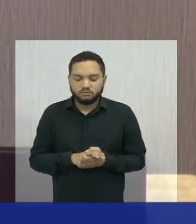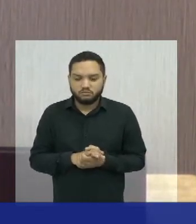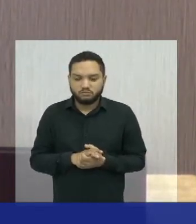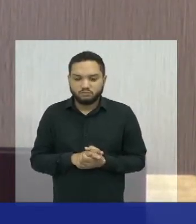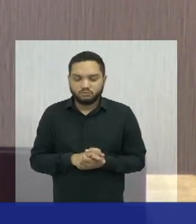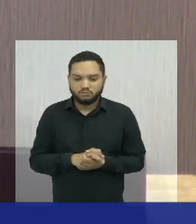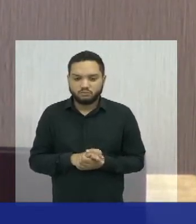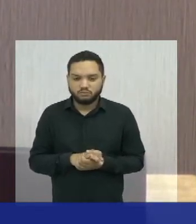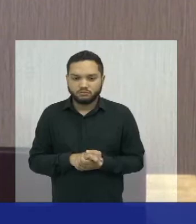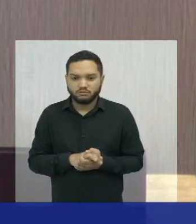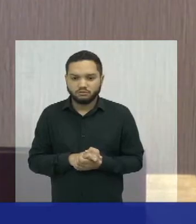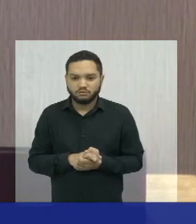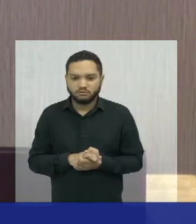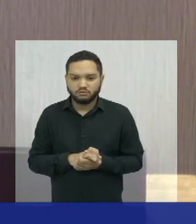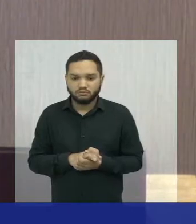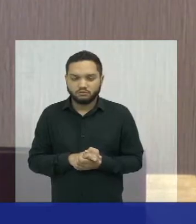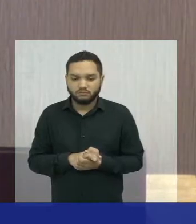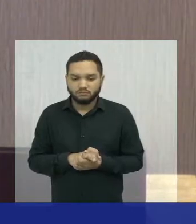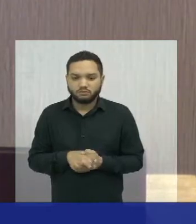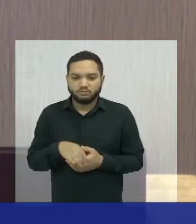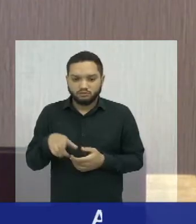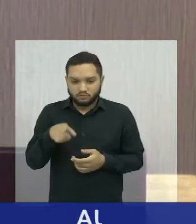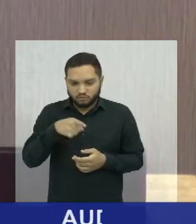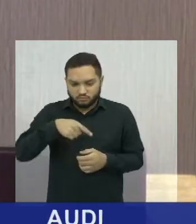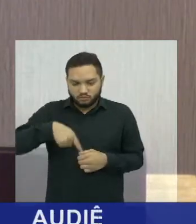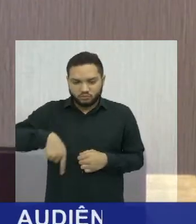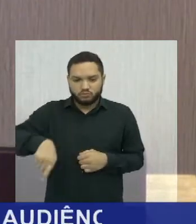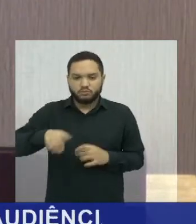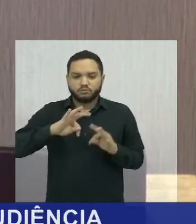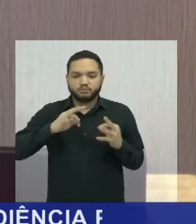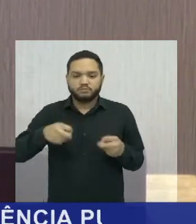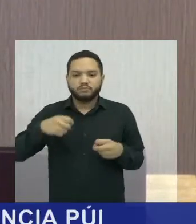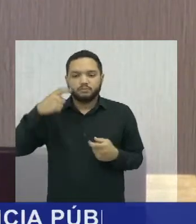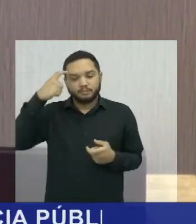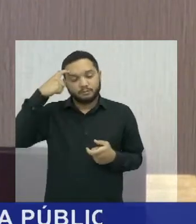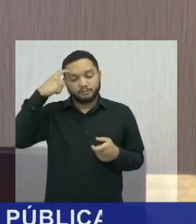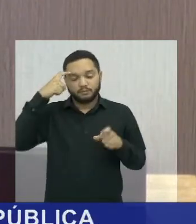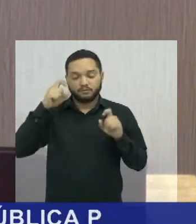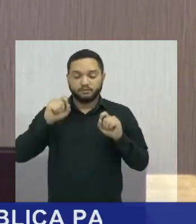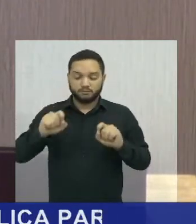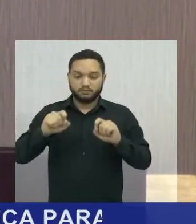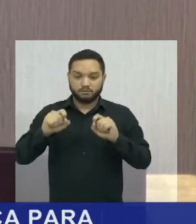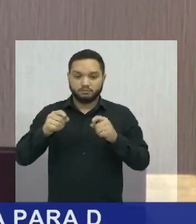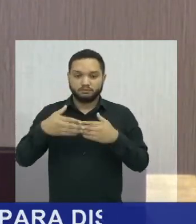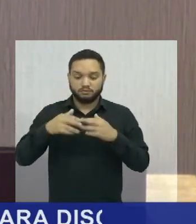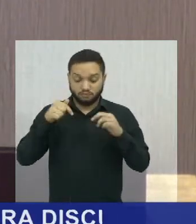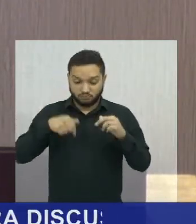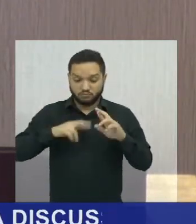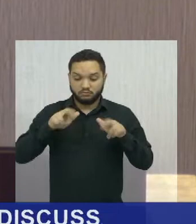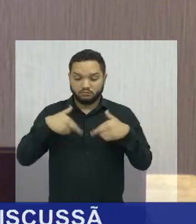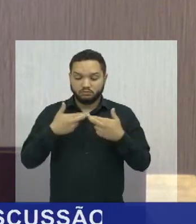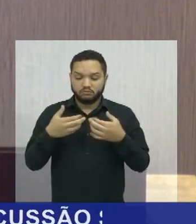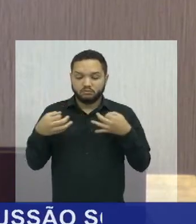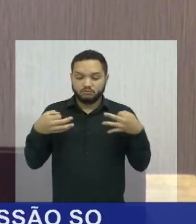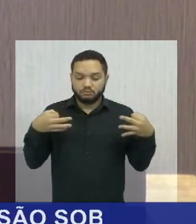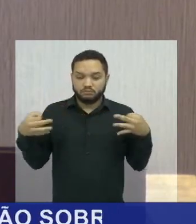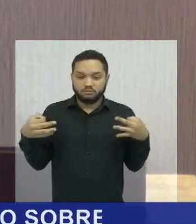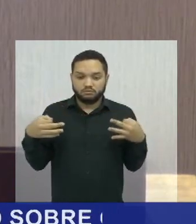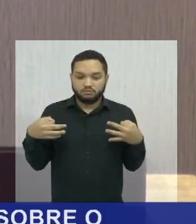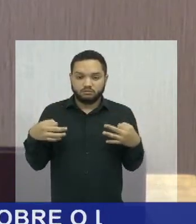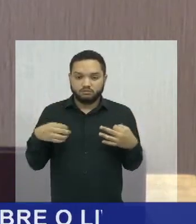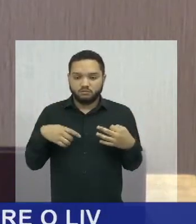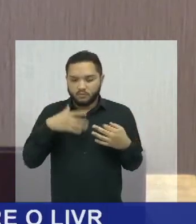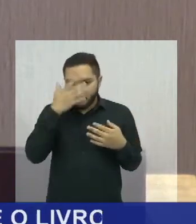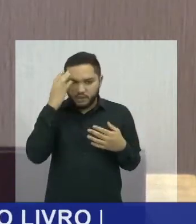depois, estejamos todos pensando que na audiência pública nós temos